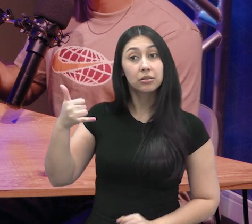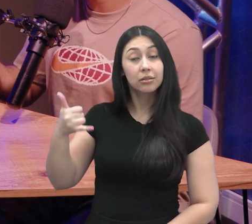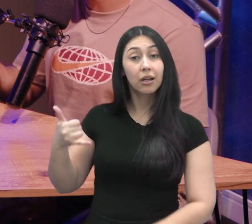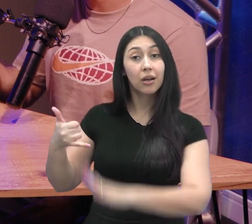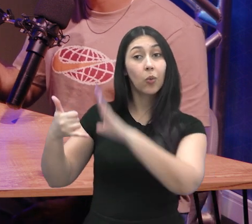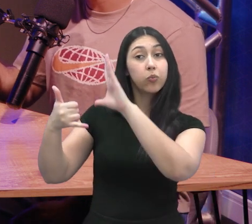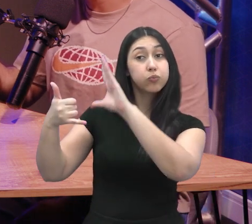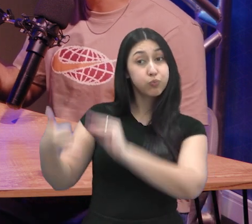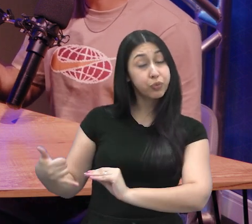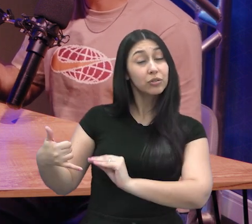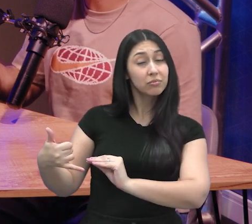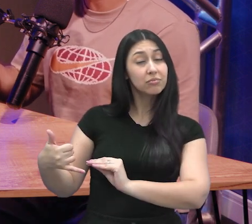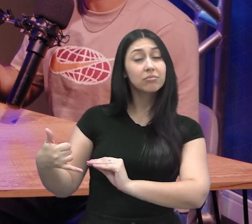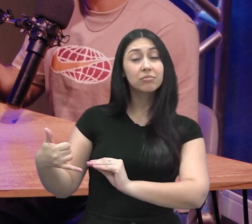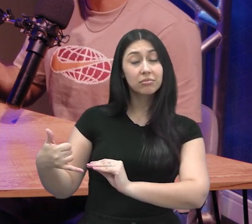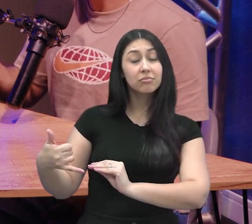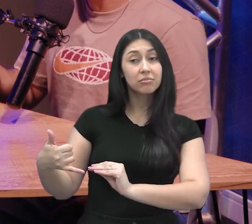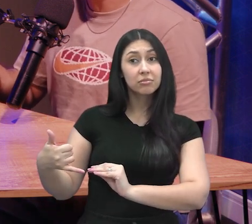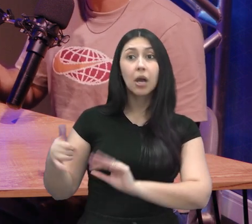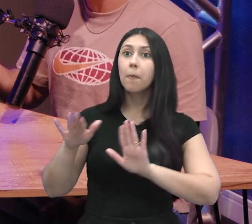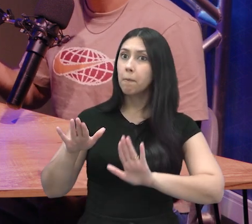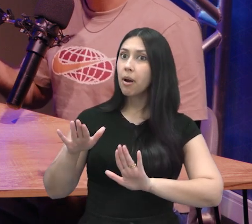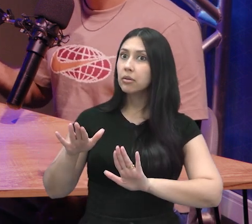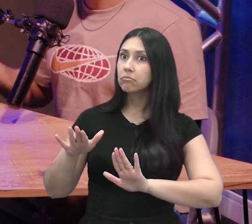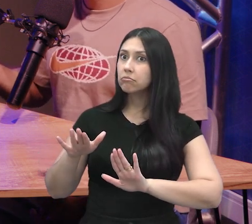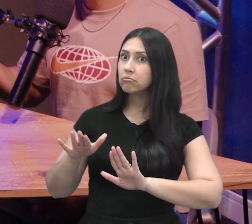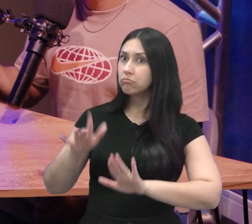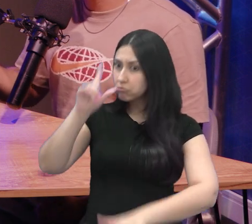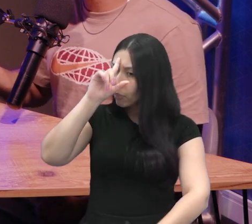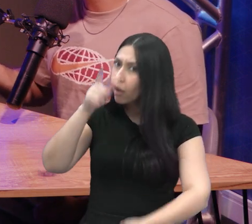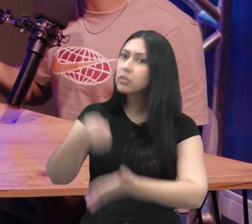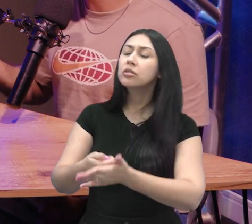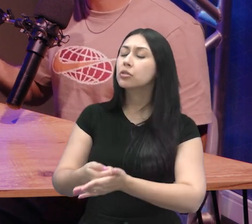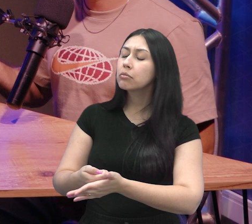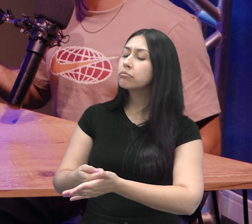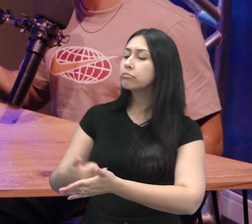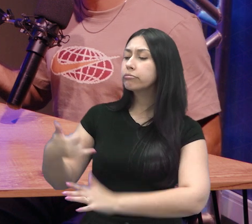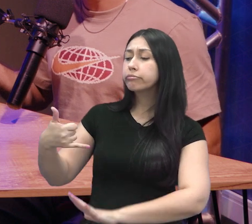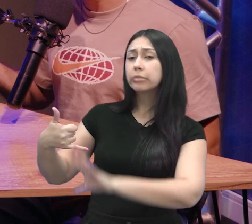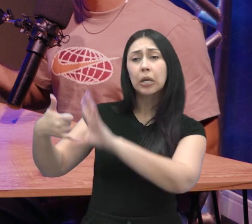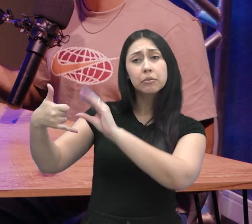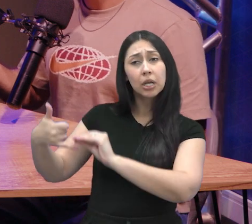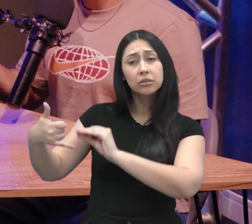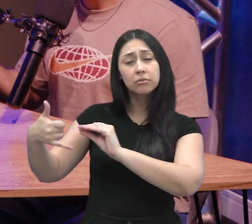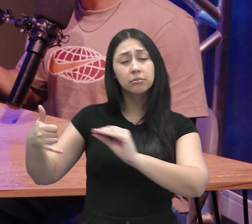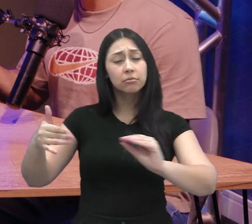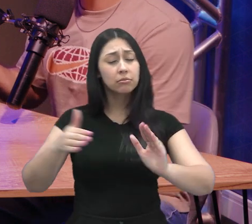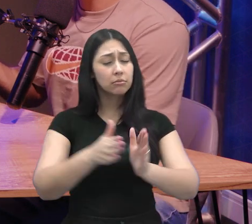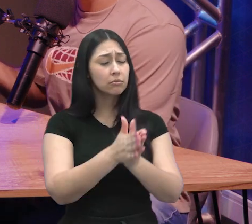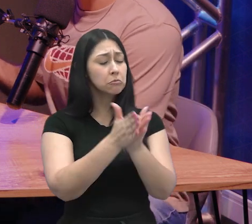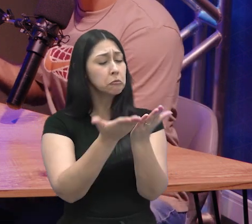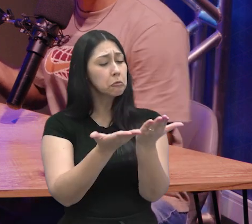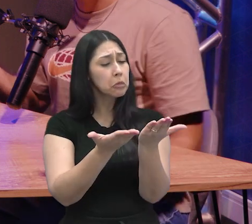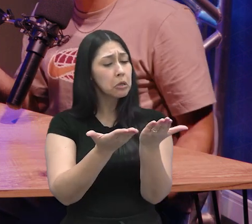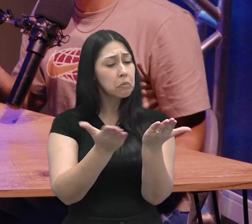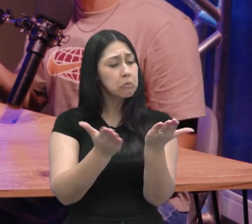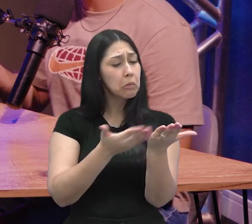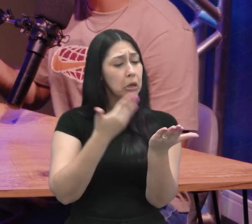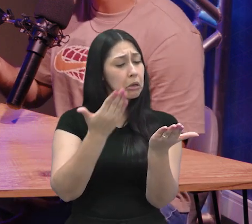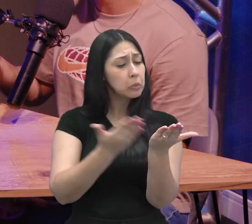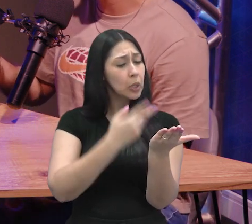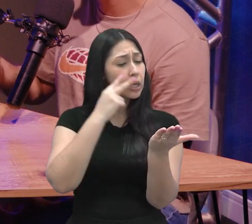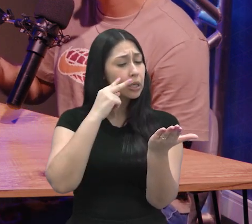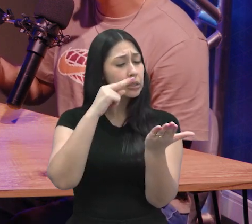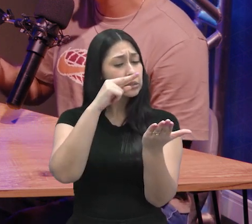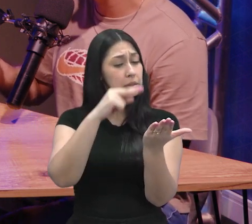Desconecte-se, né? Então, intencionalmente. Então, desliga a internet do seu celular, vai ler um livro